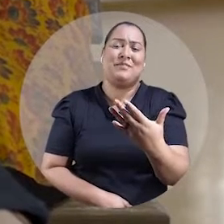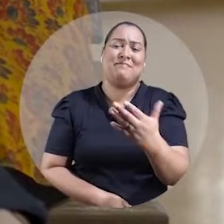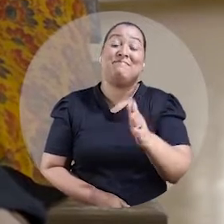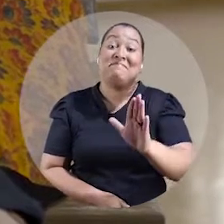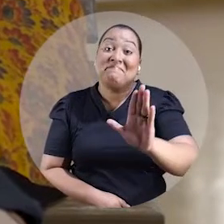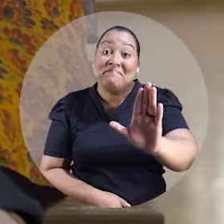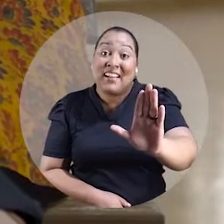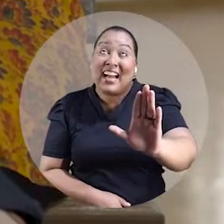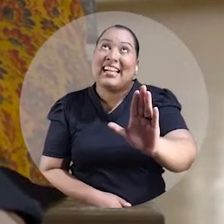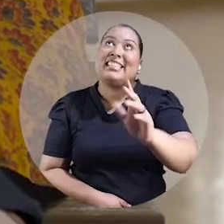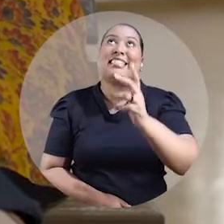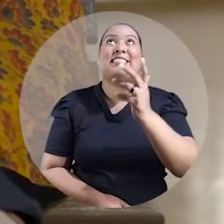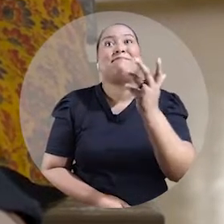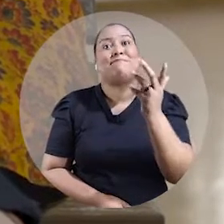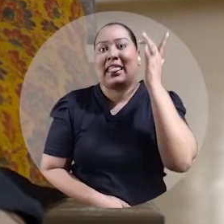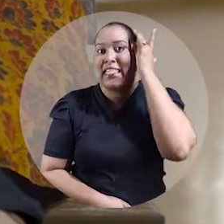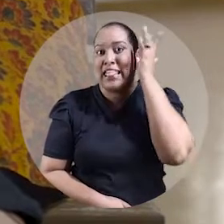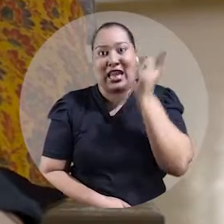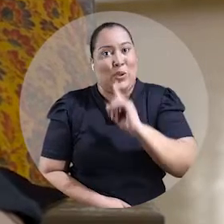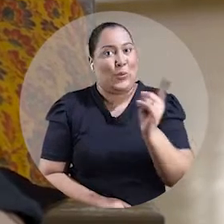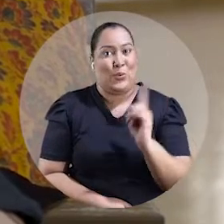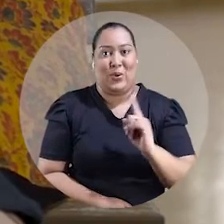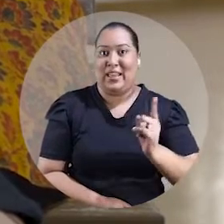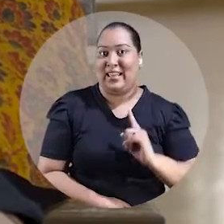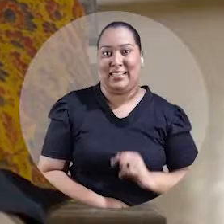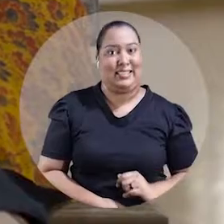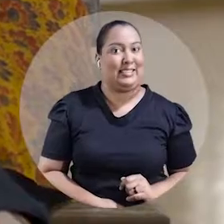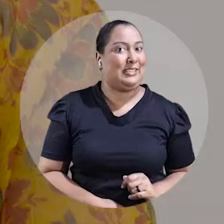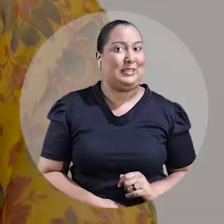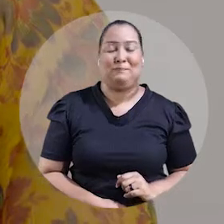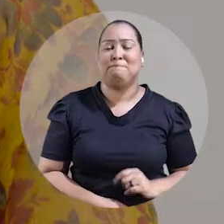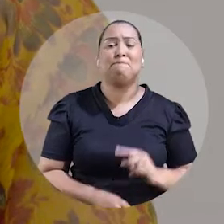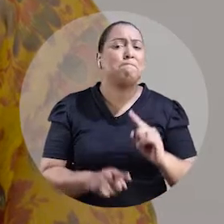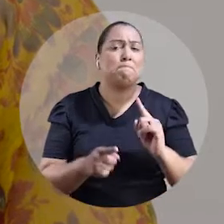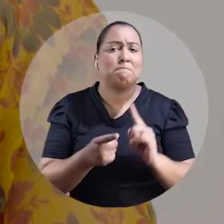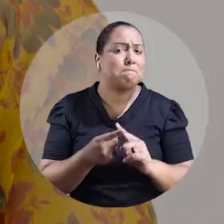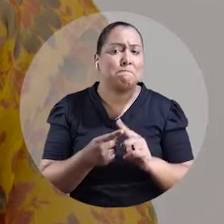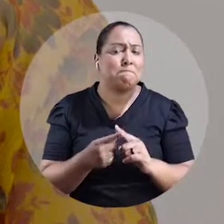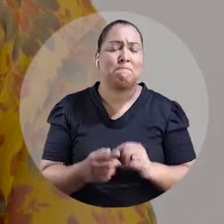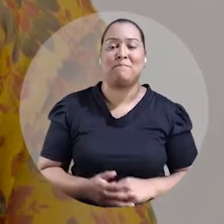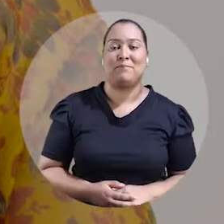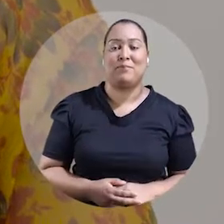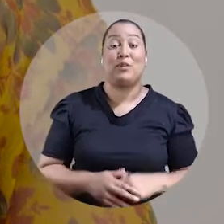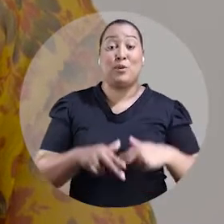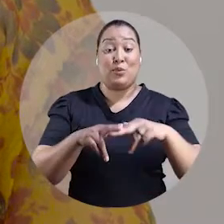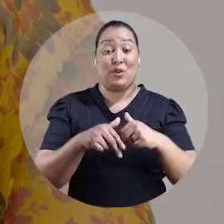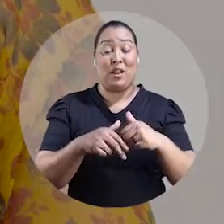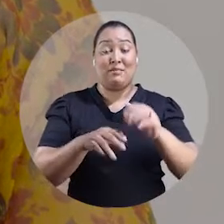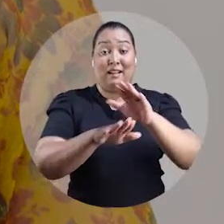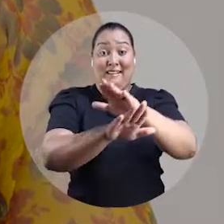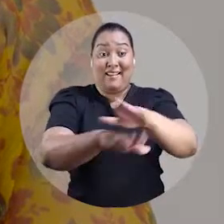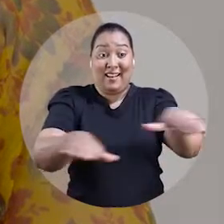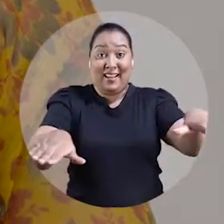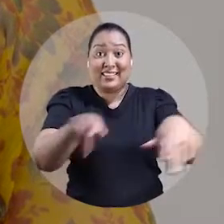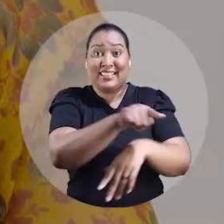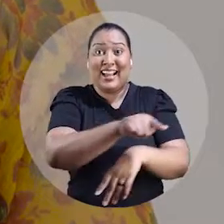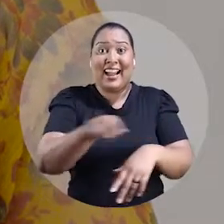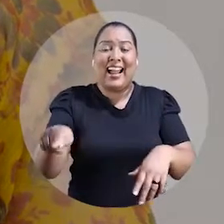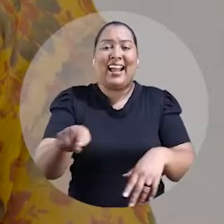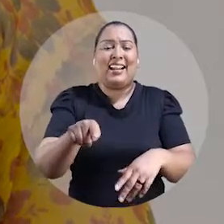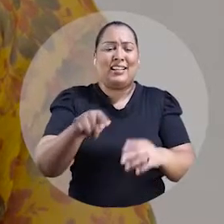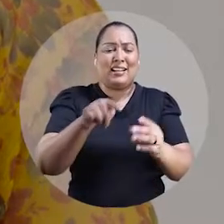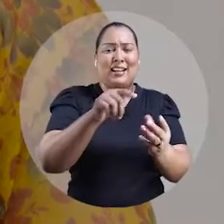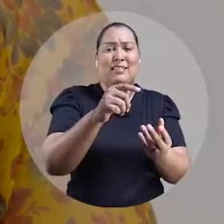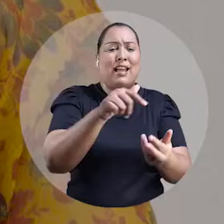né? Mas assim, não é tão fácil, né? Porque a criança, ela tem